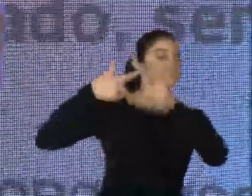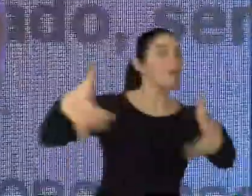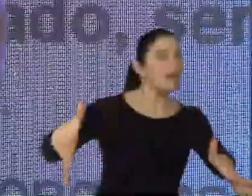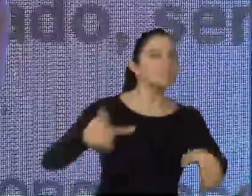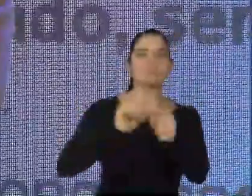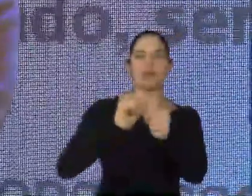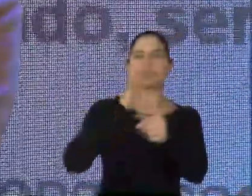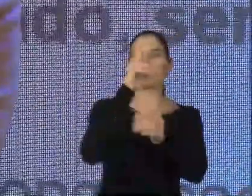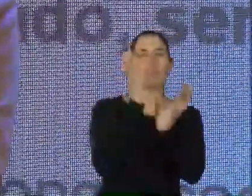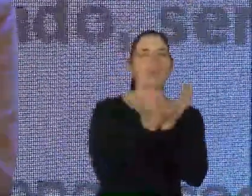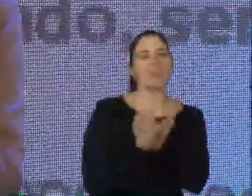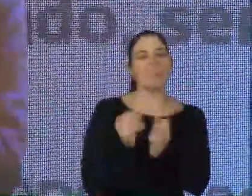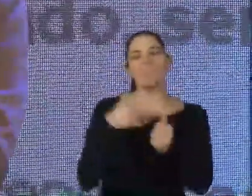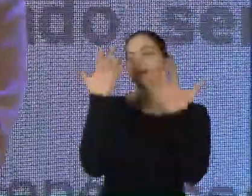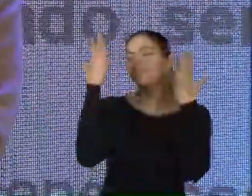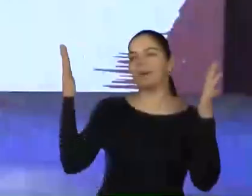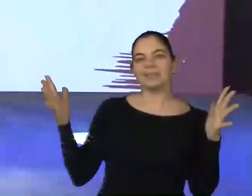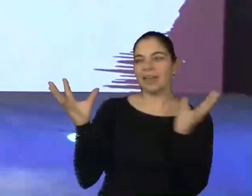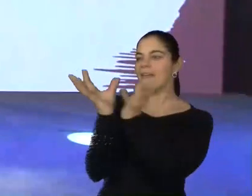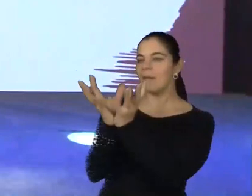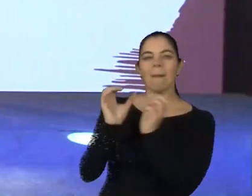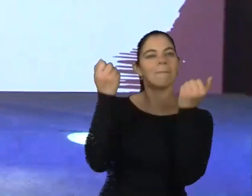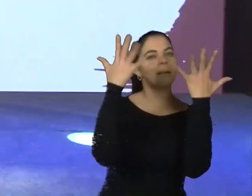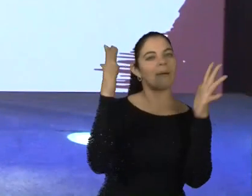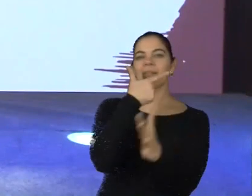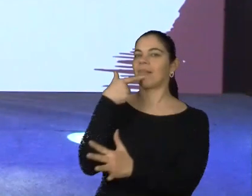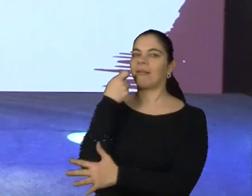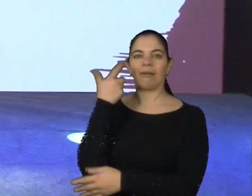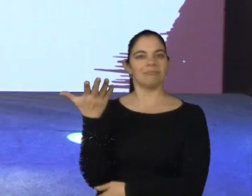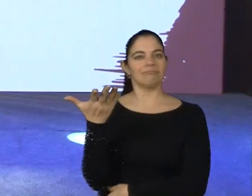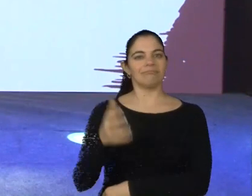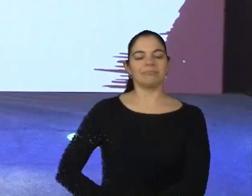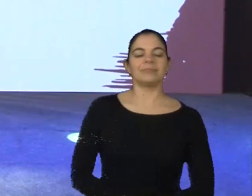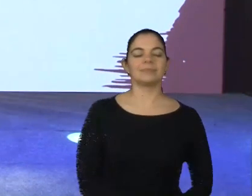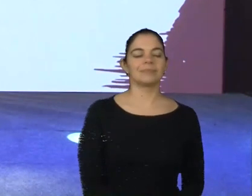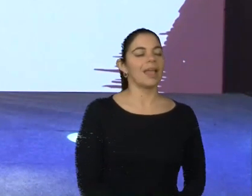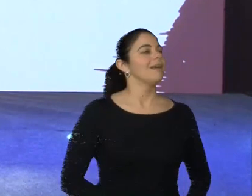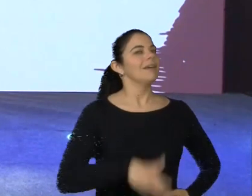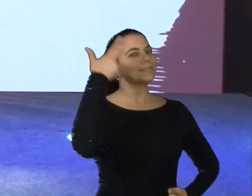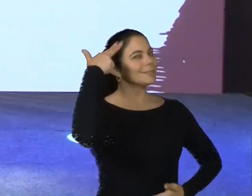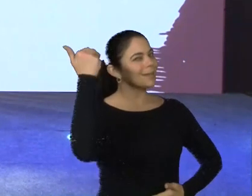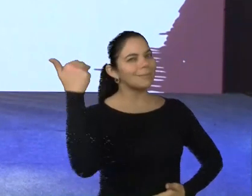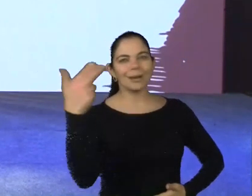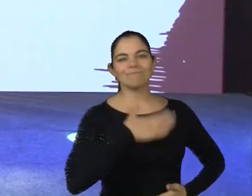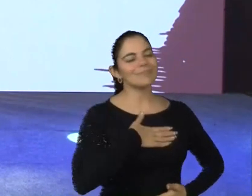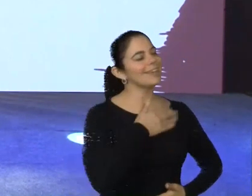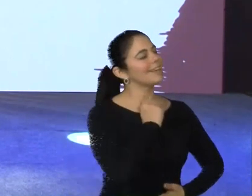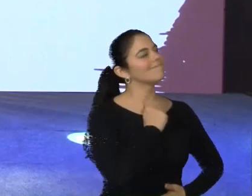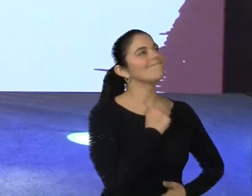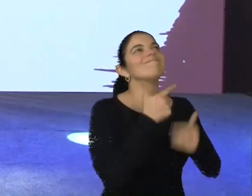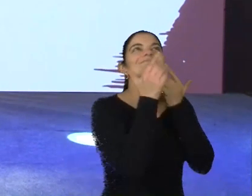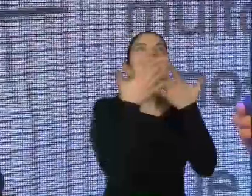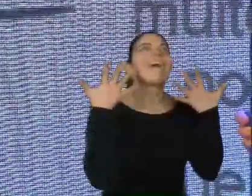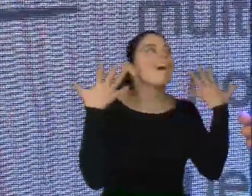toda a equipe, parabéns, Alex. Muito obrigada, gente. Sandra, que alegria ter você aqui, você não tem noção. A